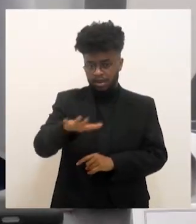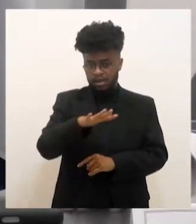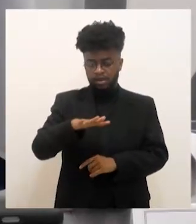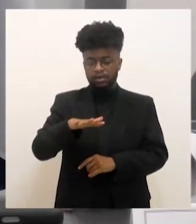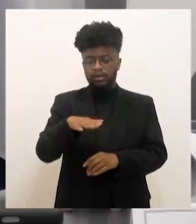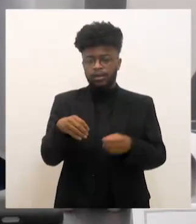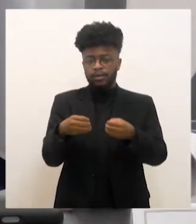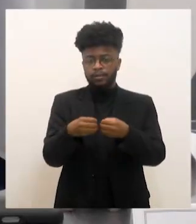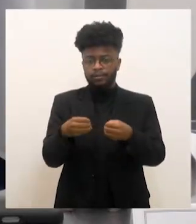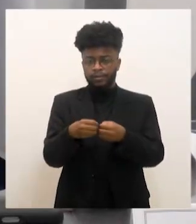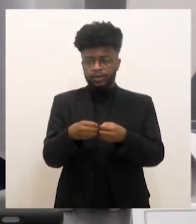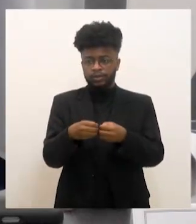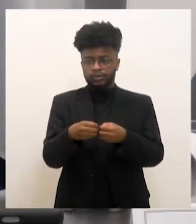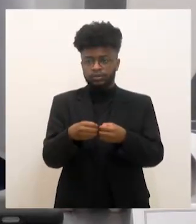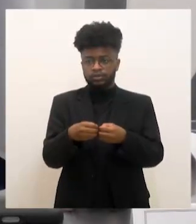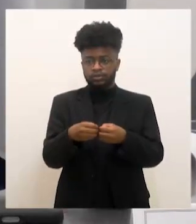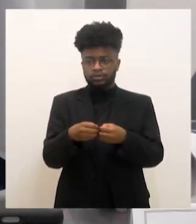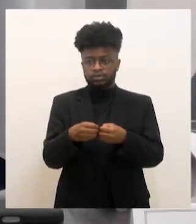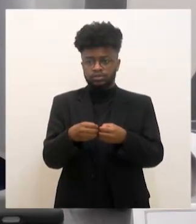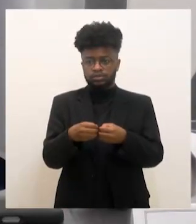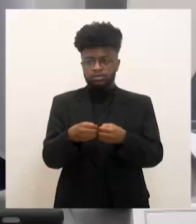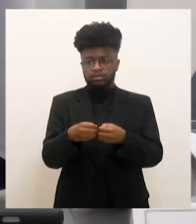no entorno das coordenadas geográficas.